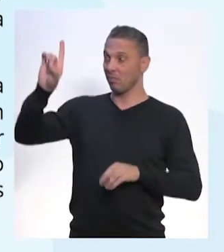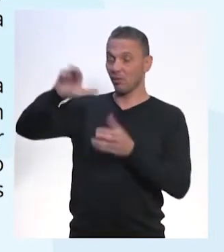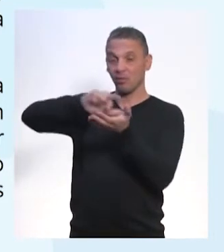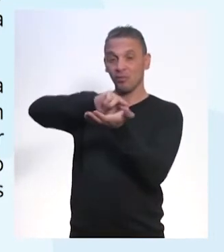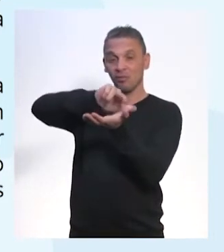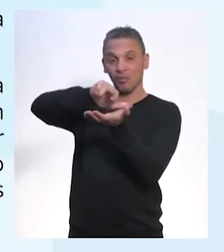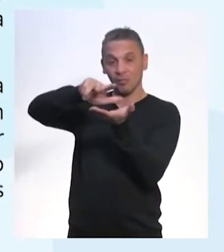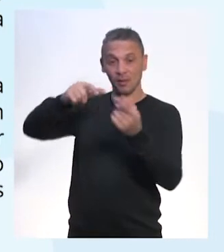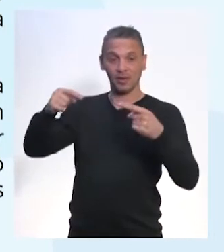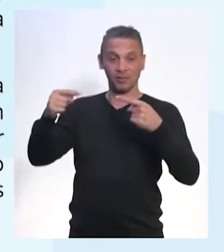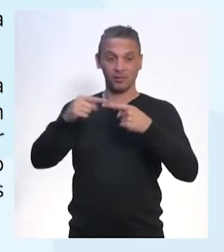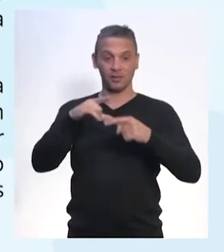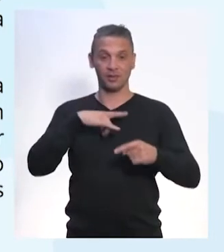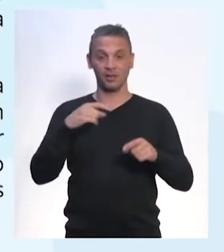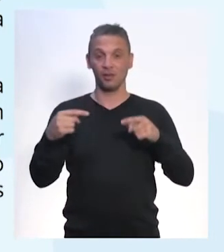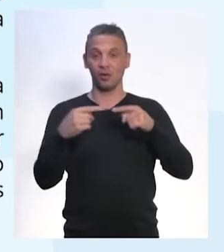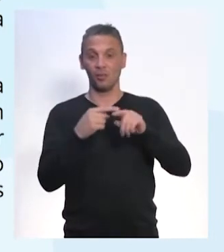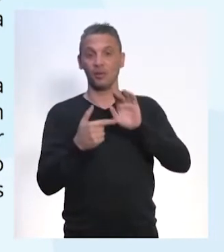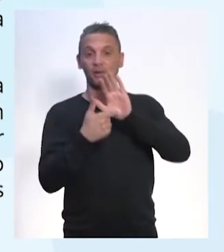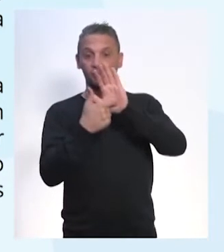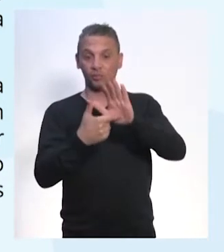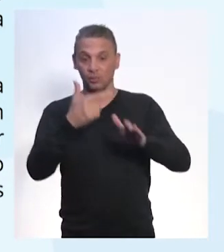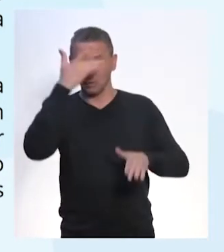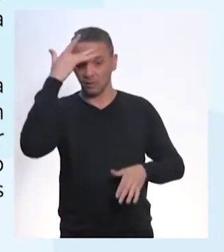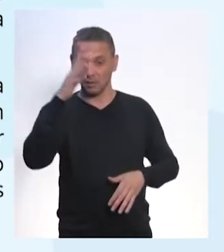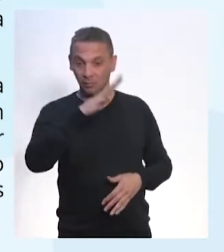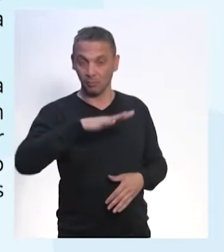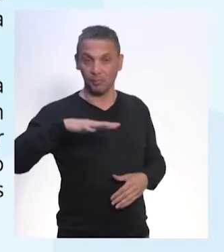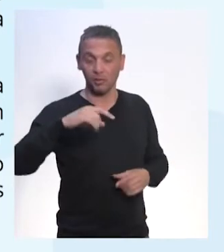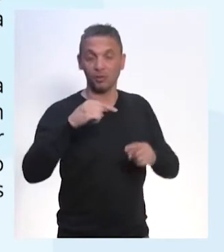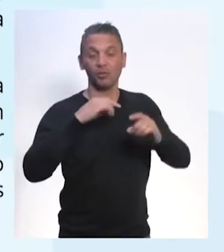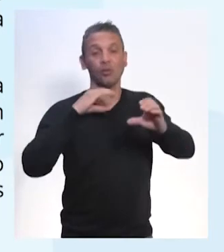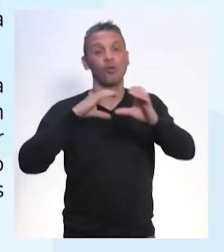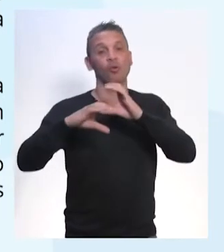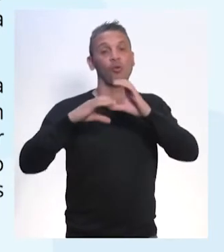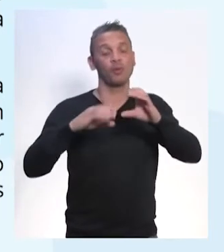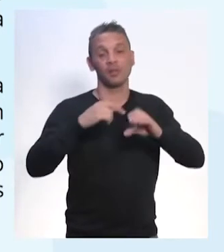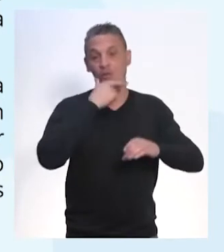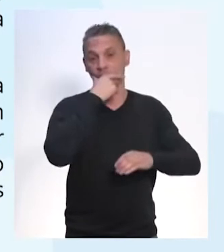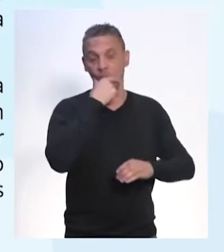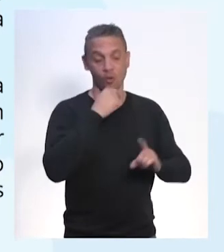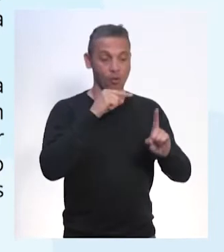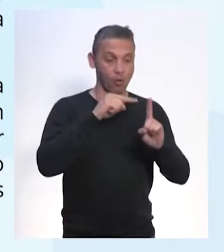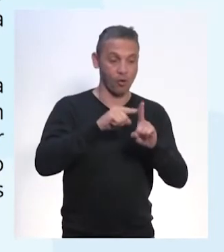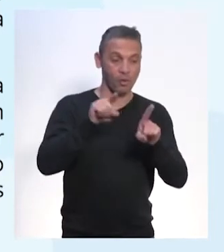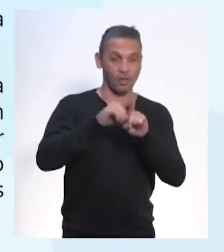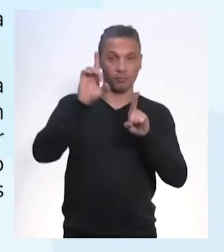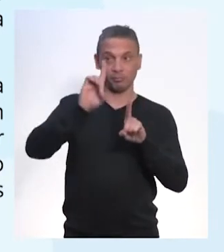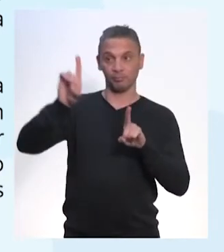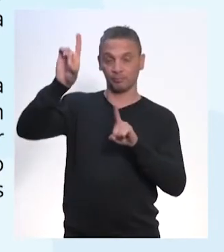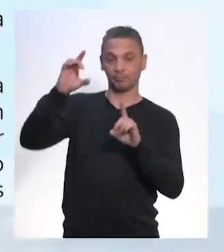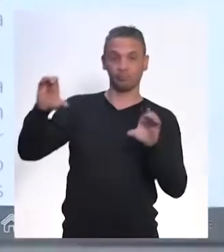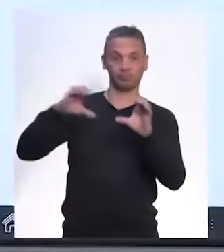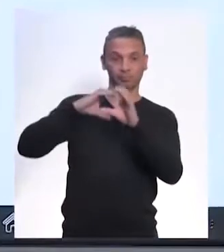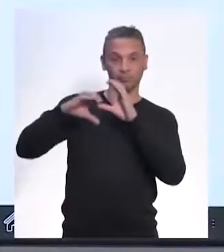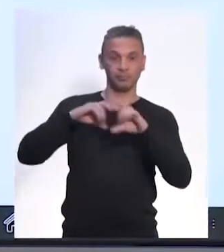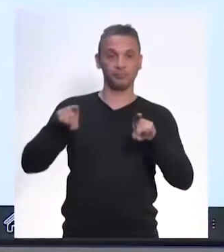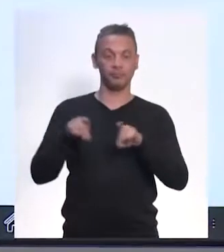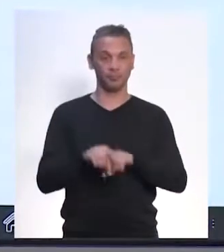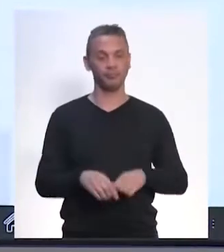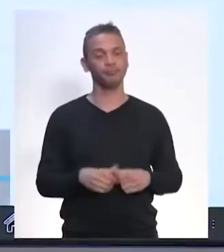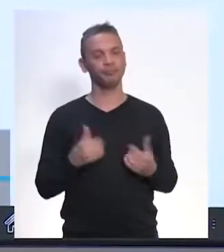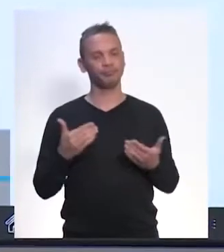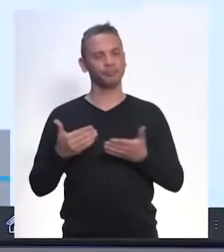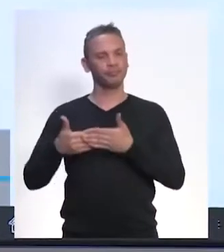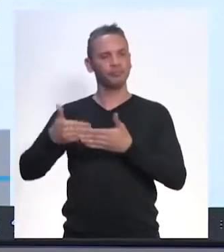seres elementais, servindo como portal, canal de ligação entre os seres humanos e as divindades. Ou seja, né, gente, no